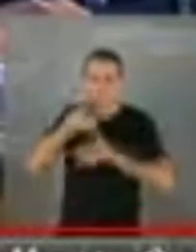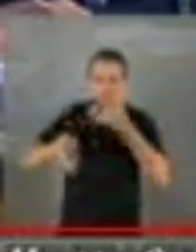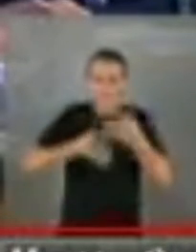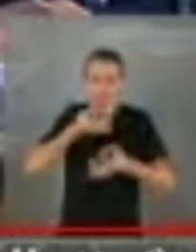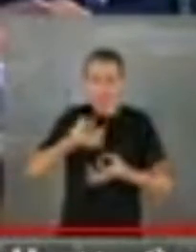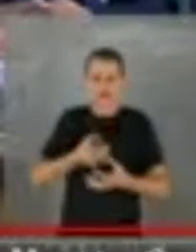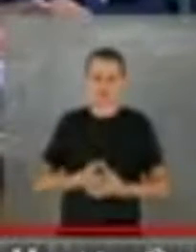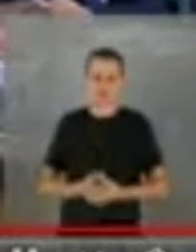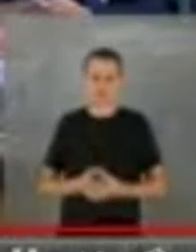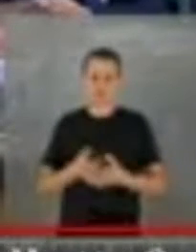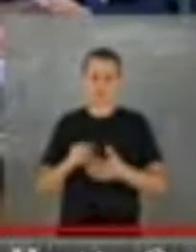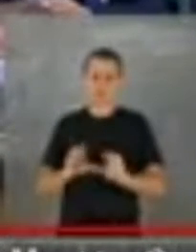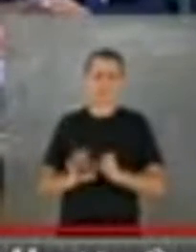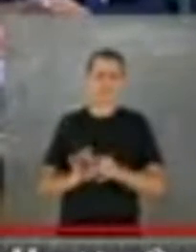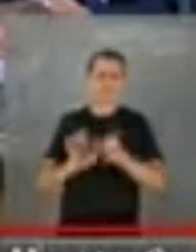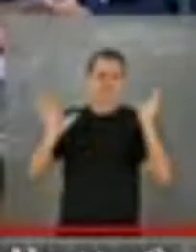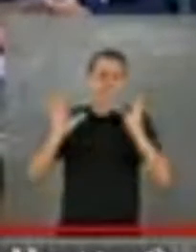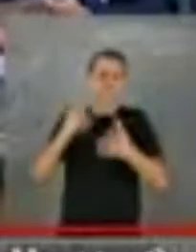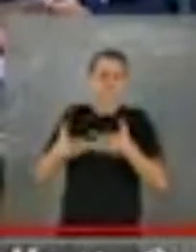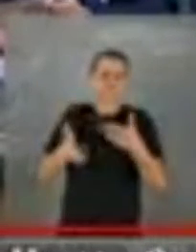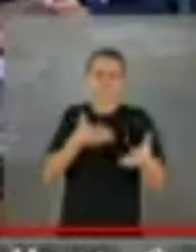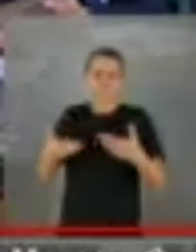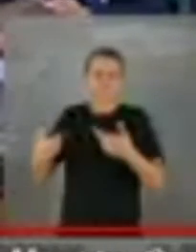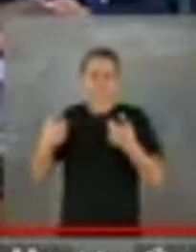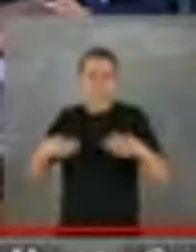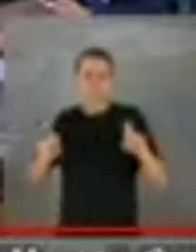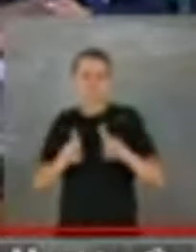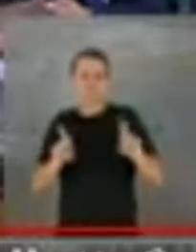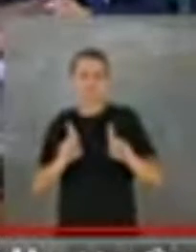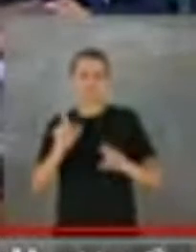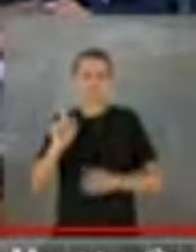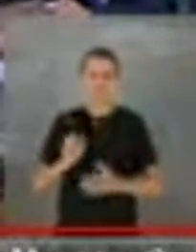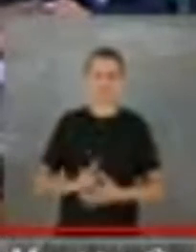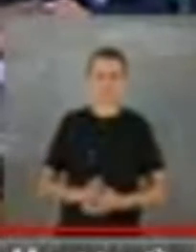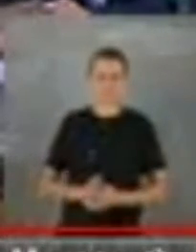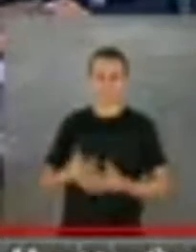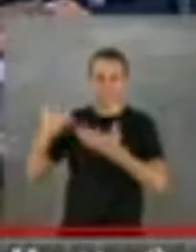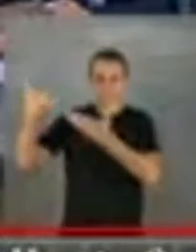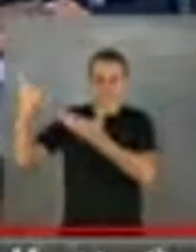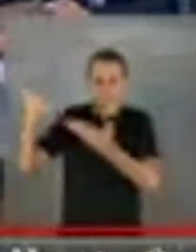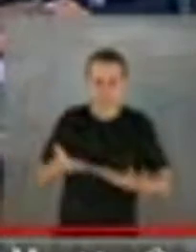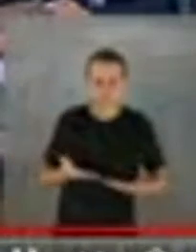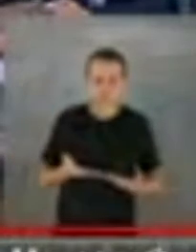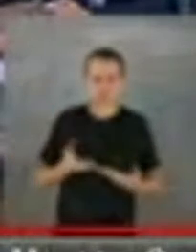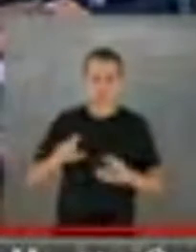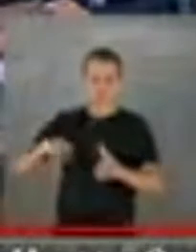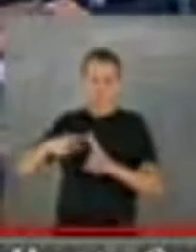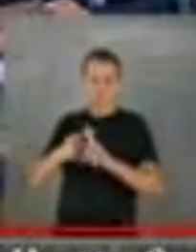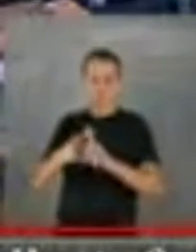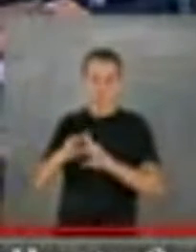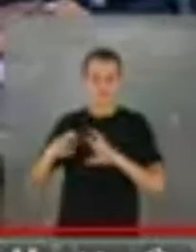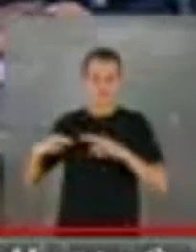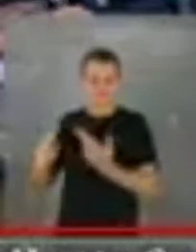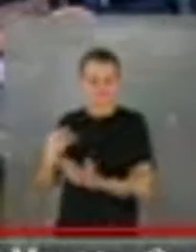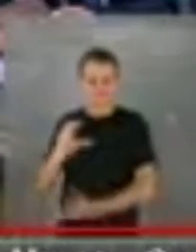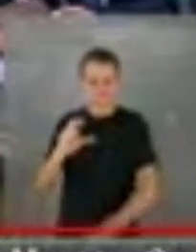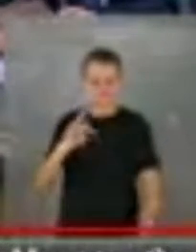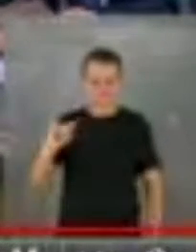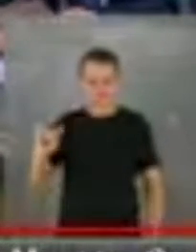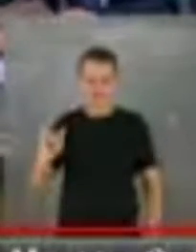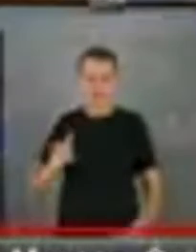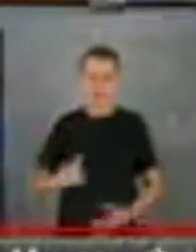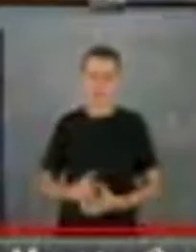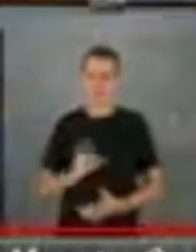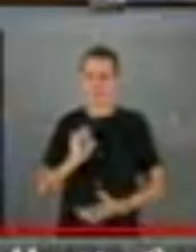seja não deve ser motivo para a convocação junto a essa CPI. Não é opinião. Apenas não. essa